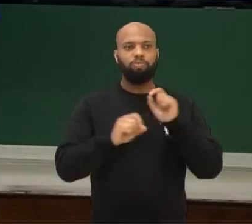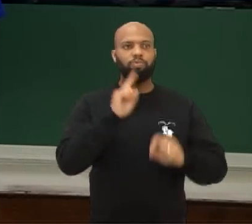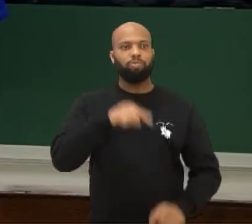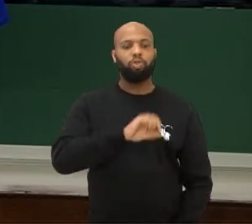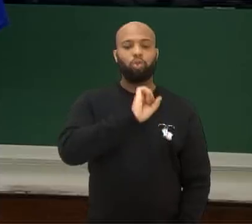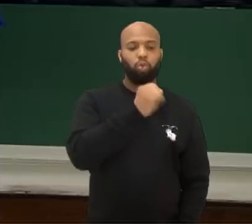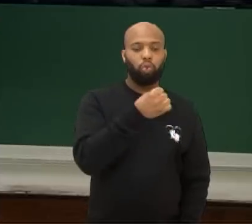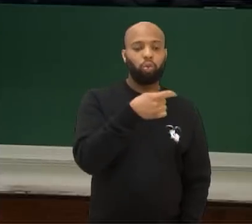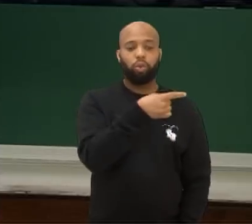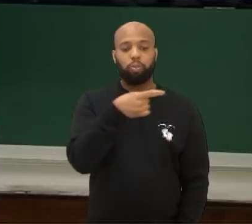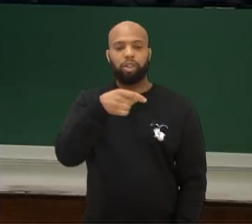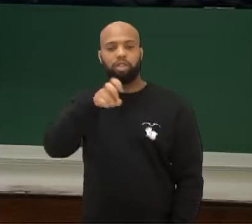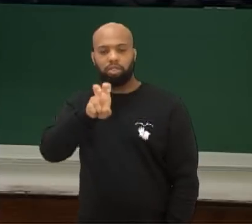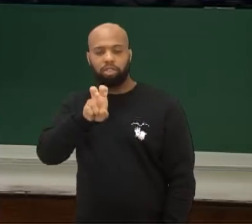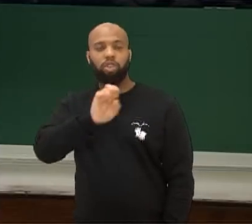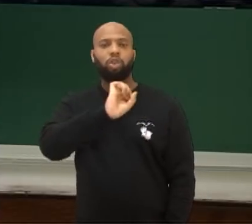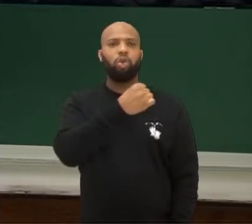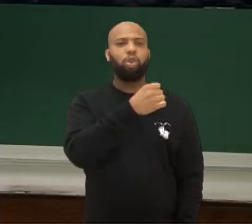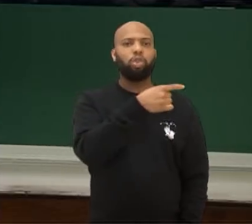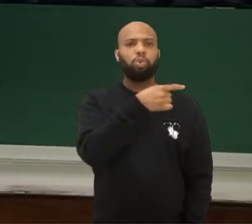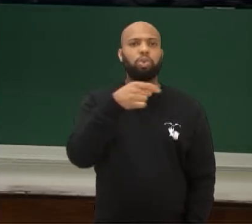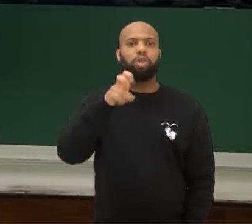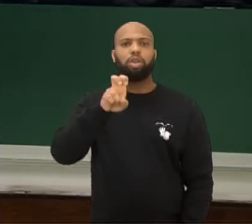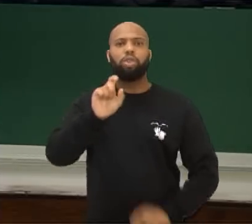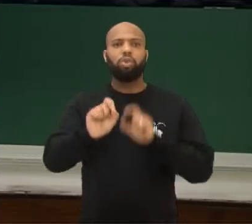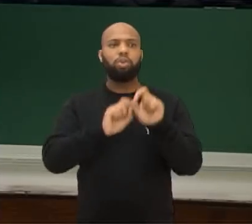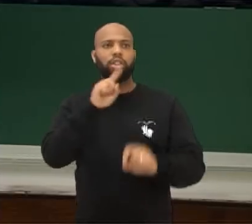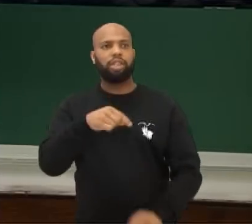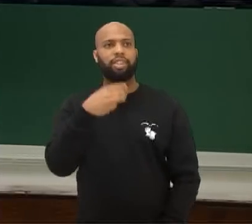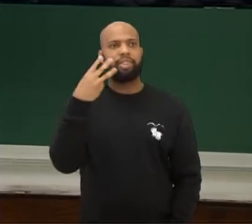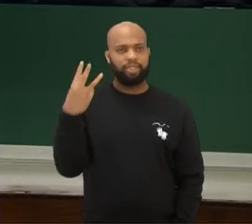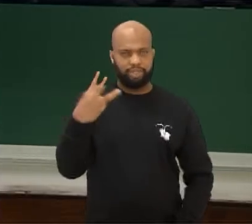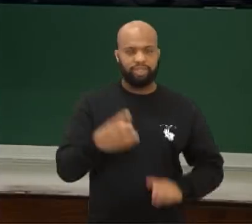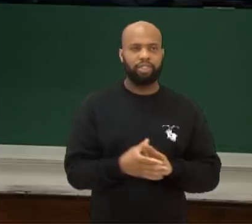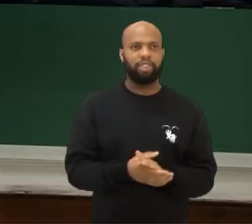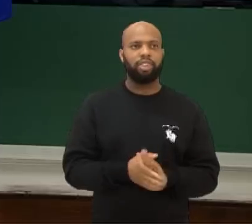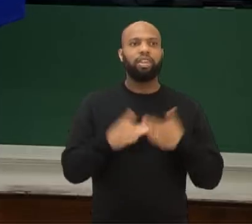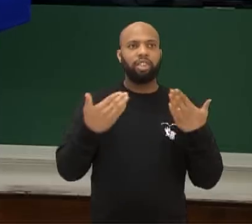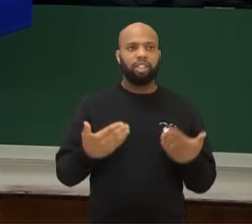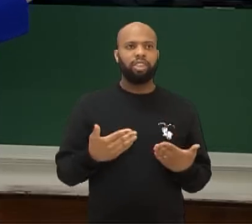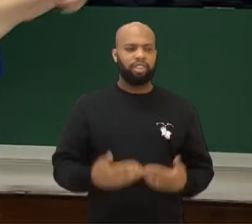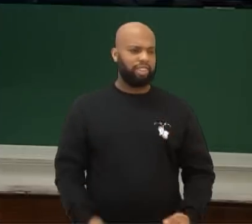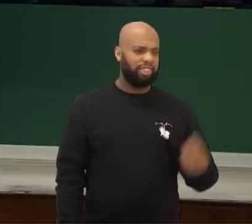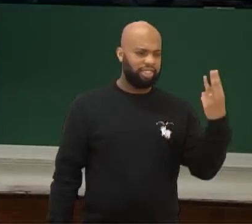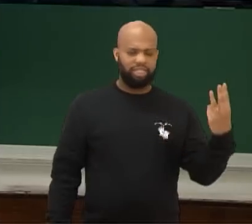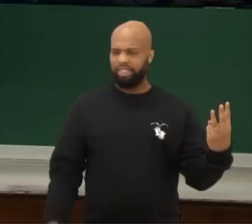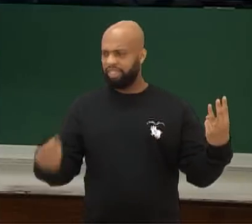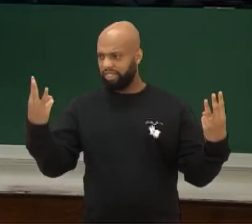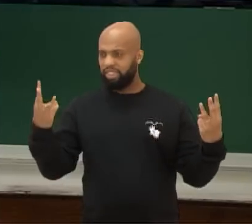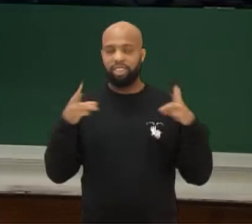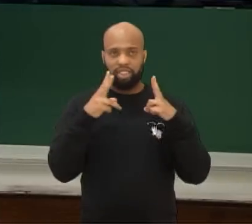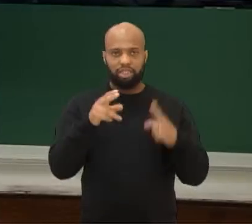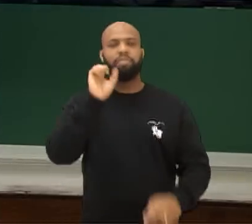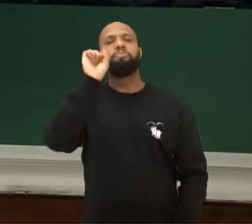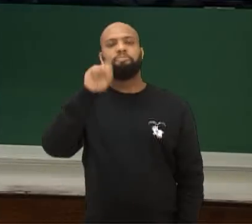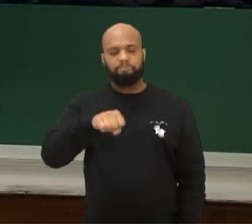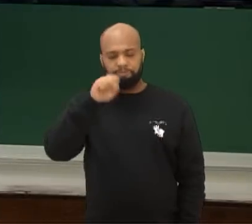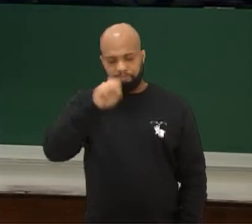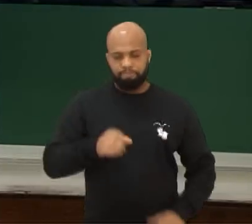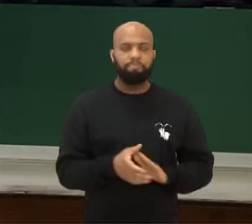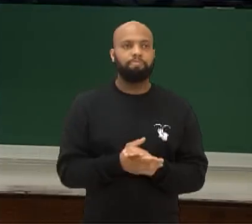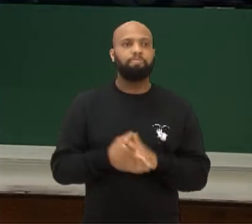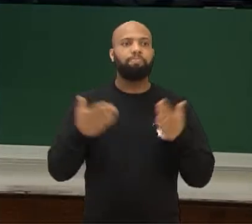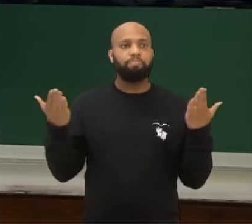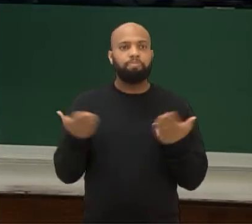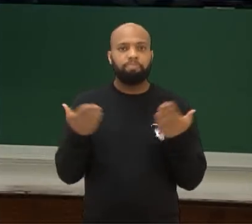8 menos 5. 8 menos 5 é 3. E 3 é igual a 3? Sim. Então,